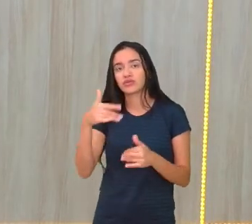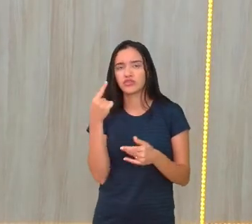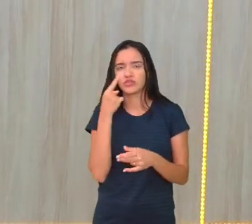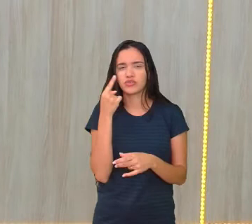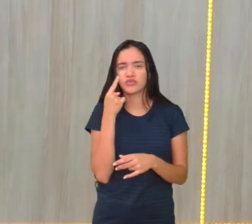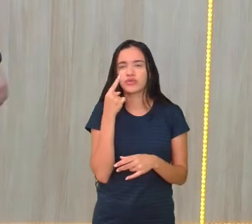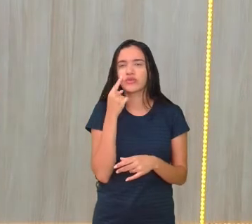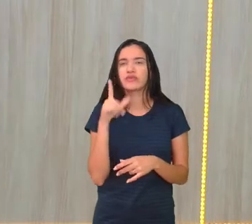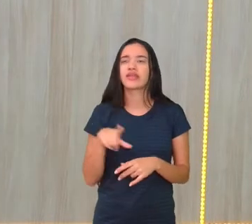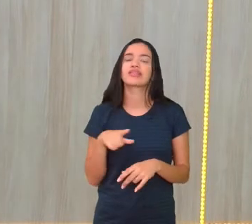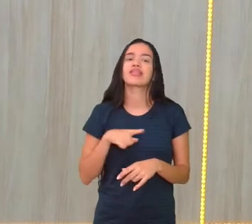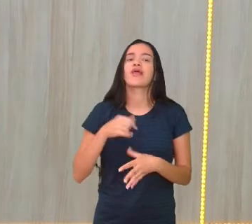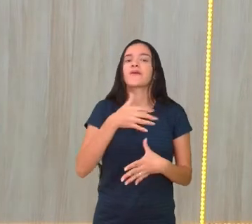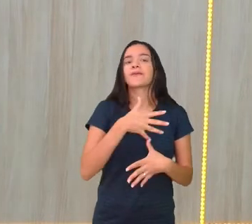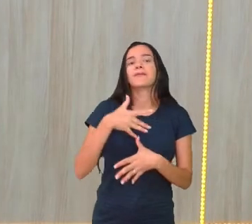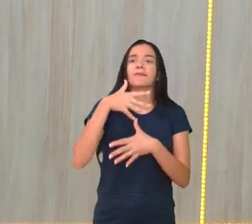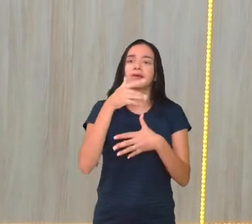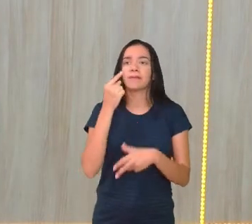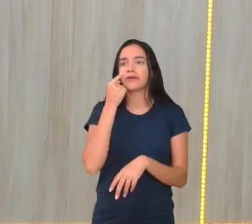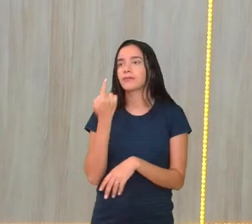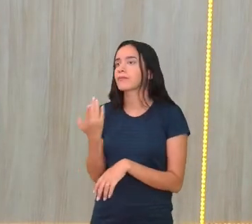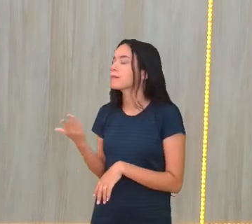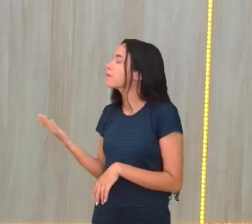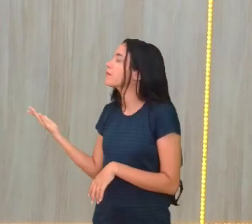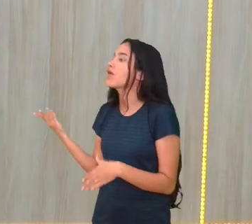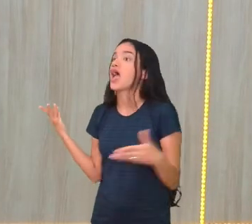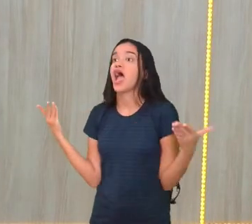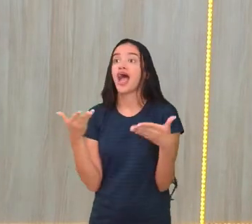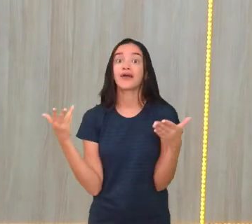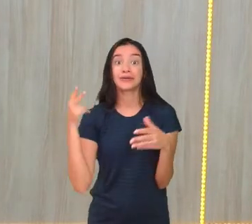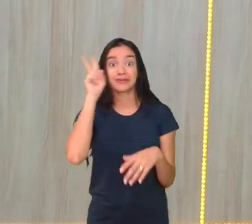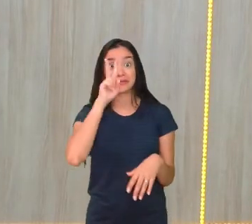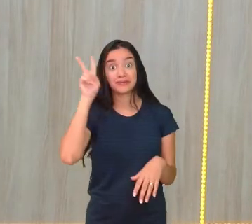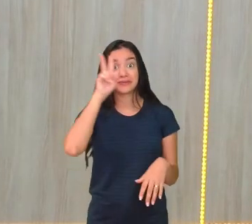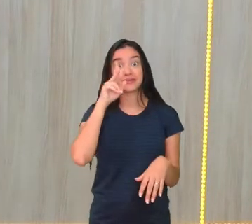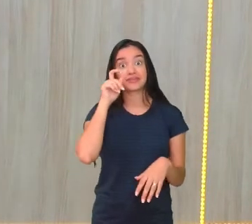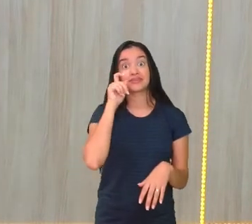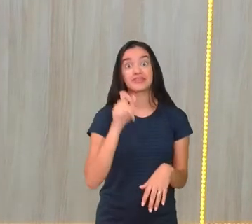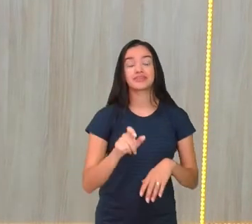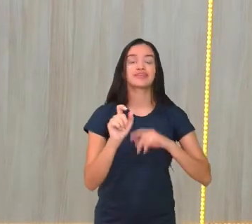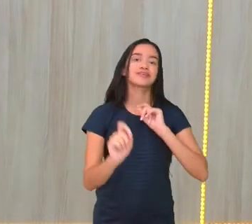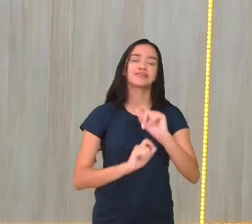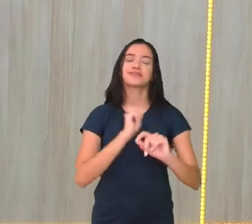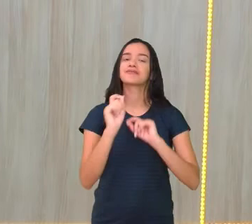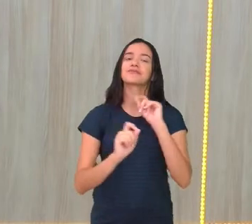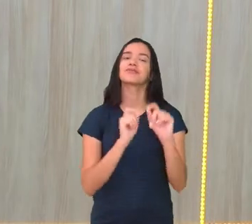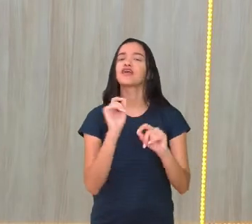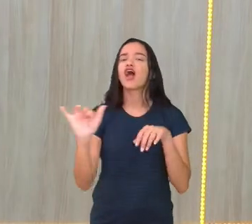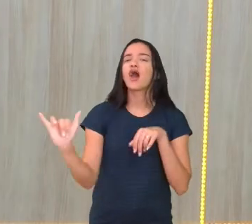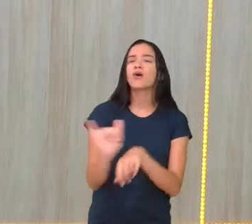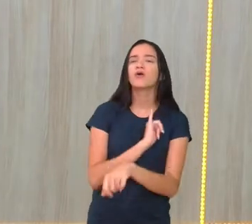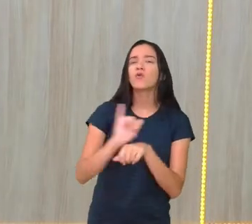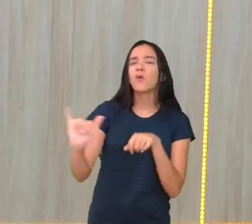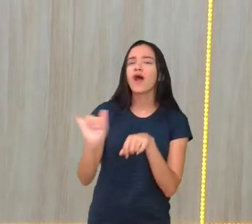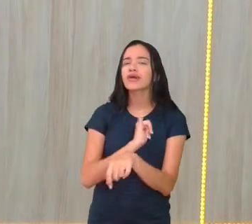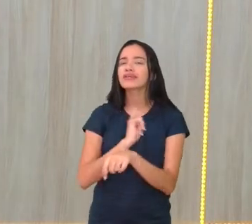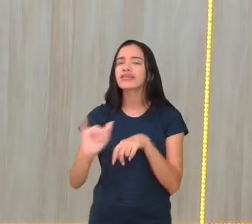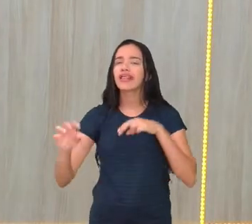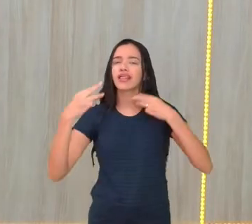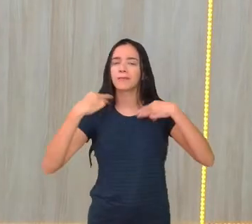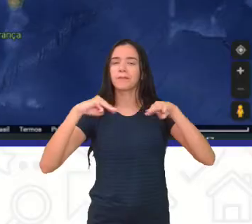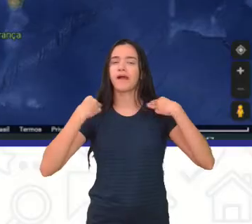ver se eu tenho aqui, ó, tem um mapa aqui, ó. Agora aqui tem uma história interessante, né? uma estratégia de